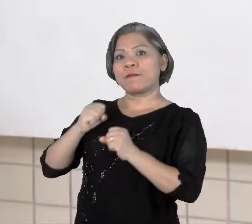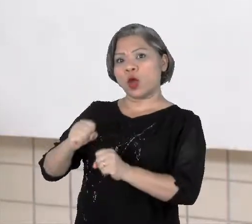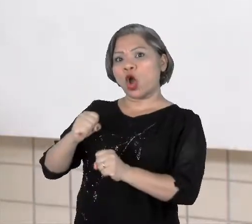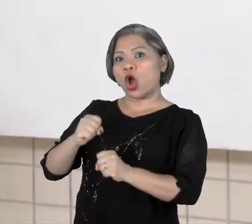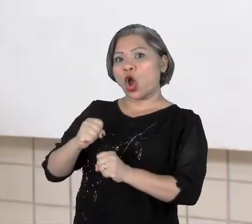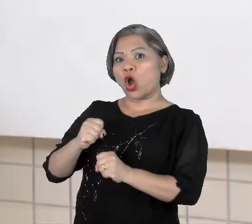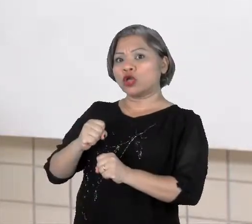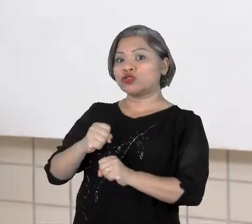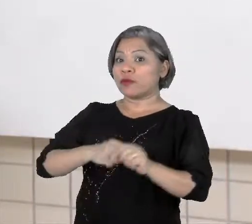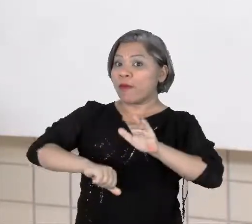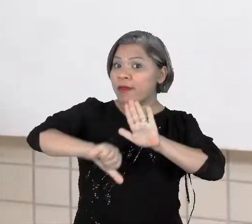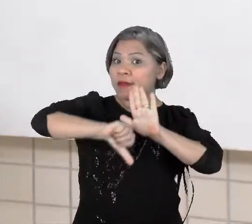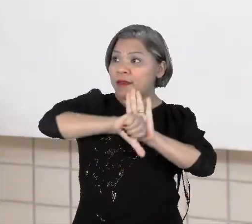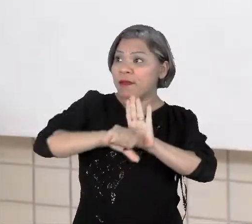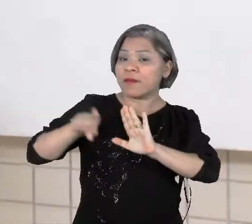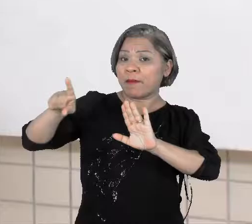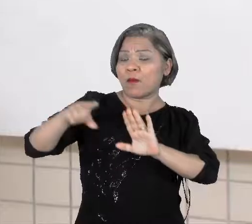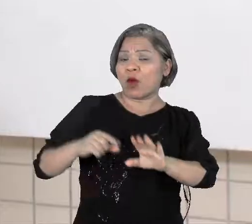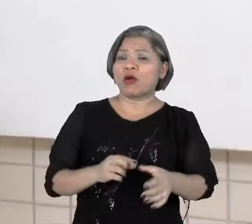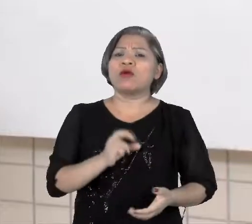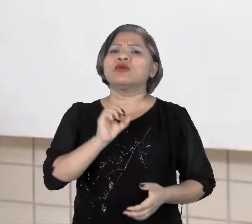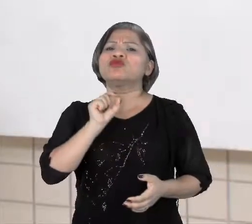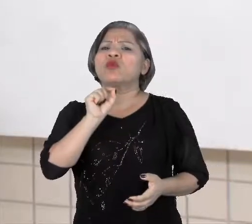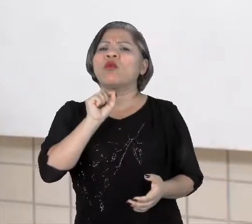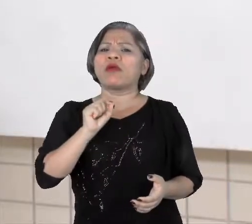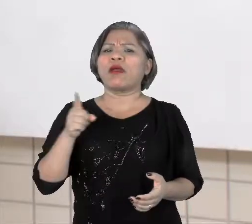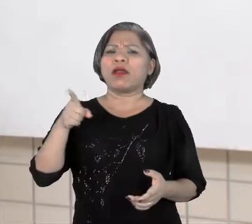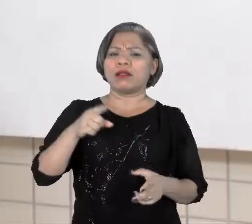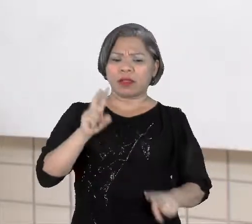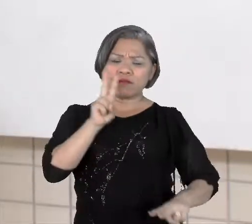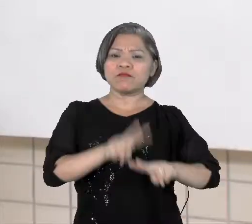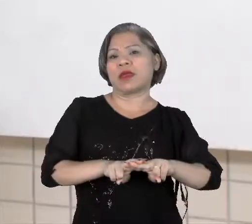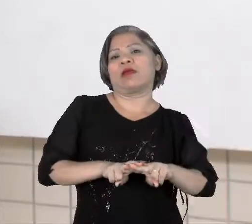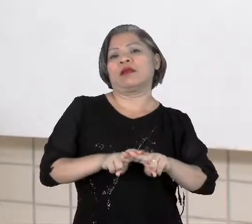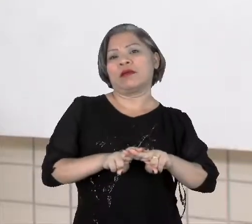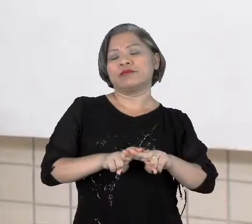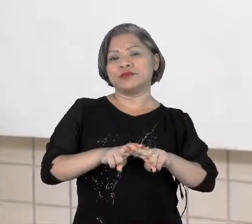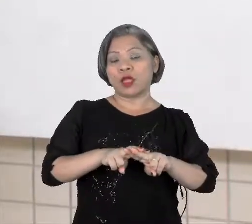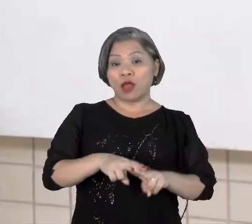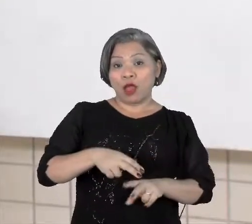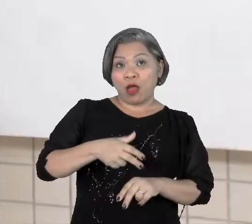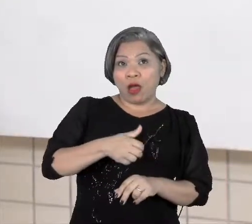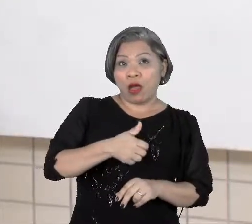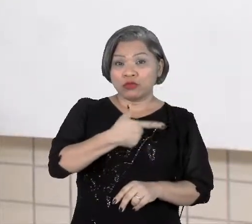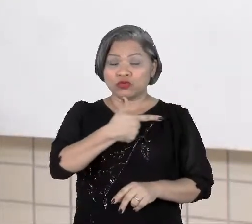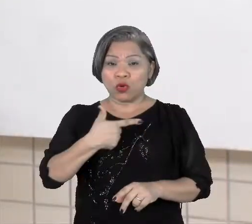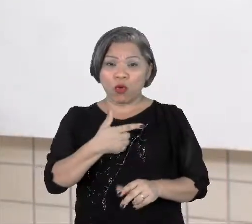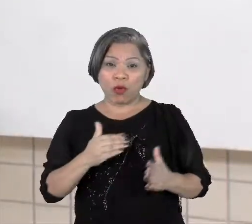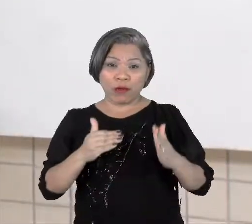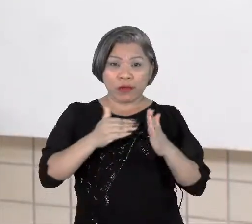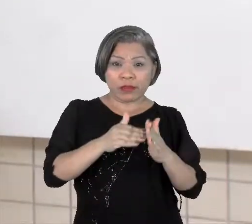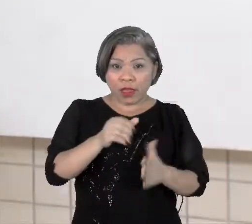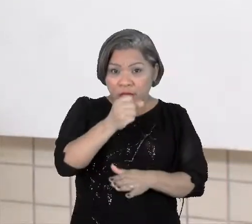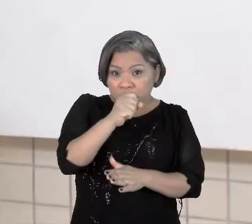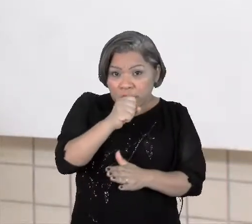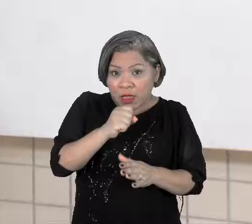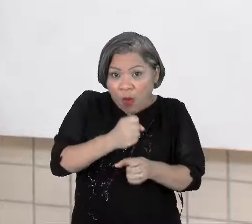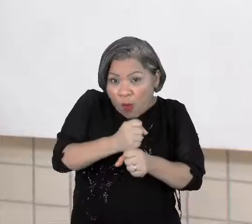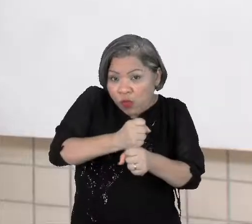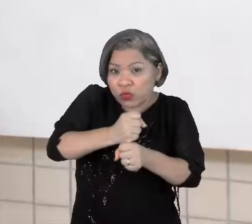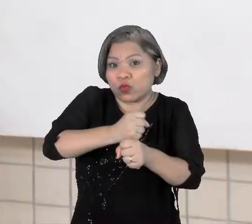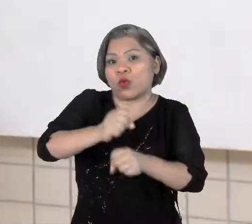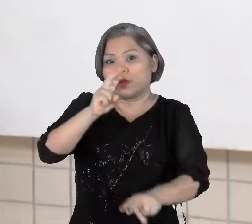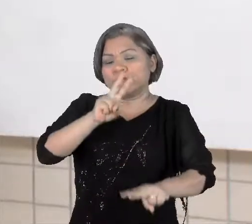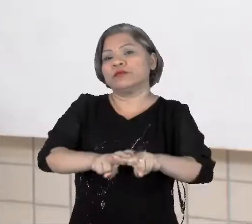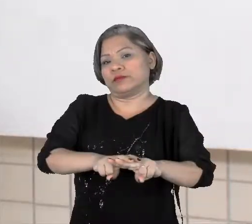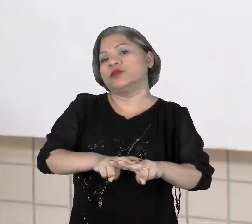uma pena de reclusão de 2 a 8 anos de prisão e até mesmo pagar uma multa de acordo com a realidade